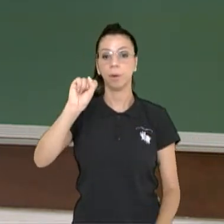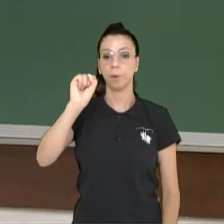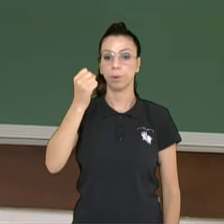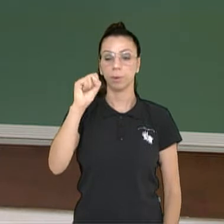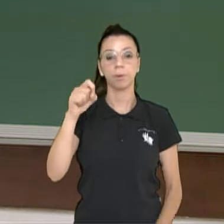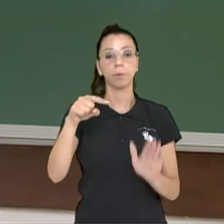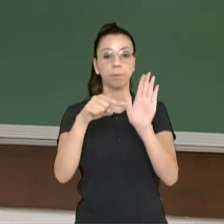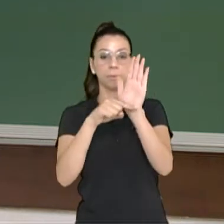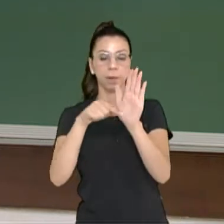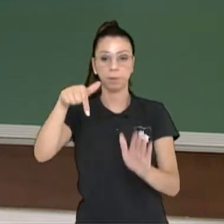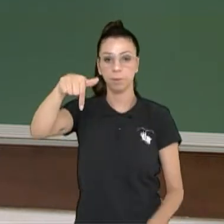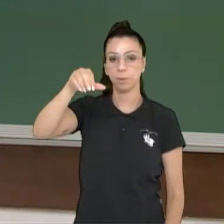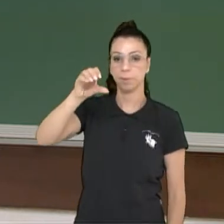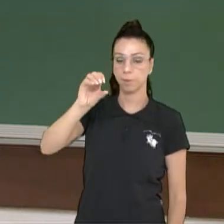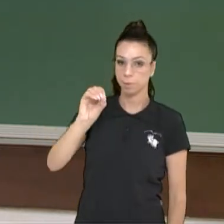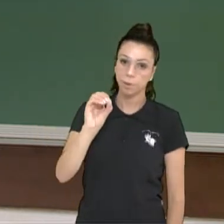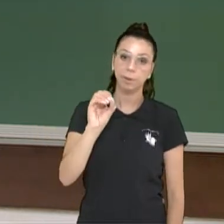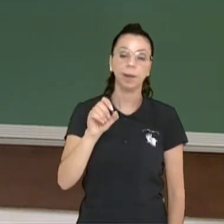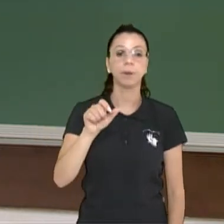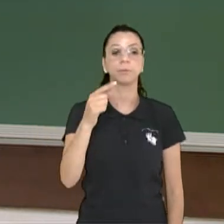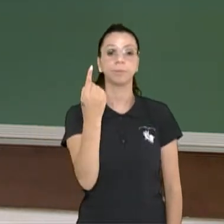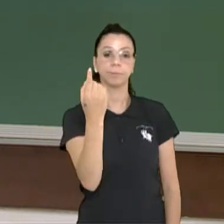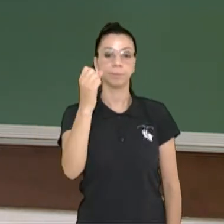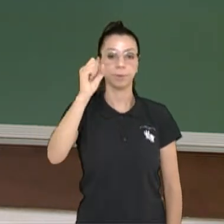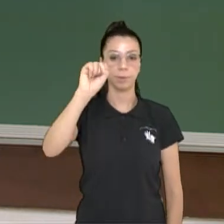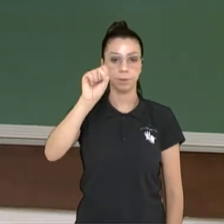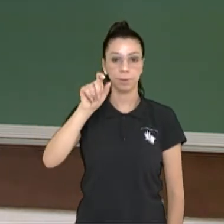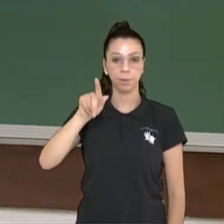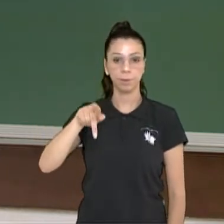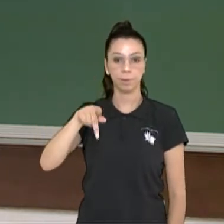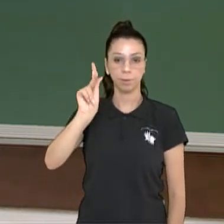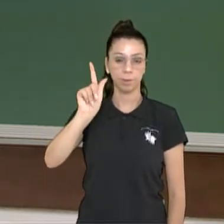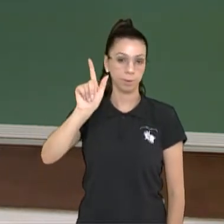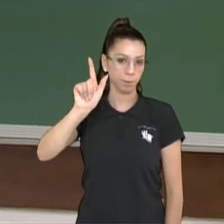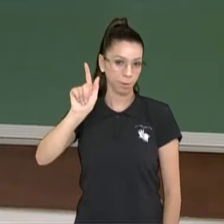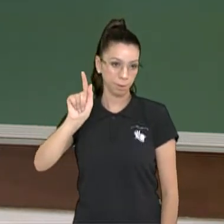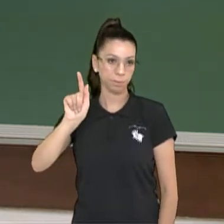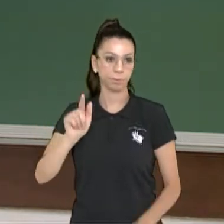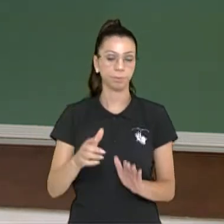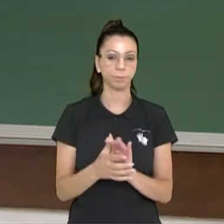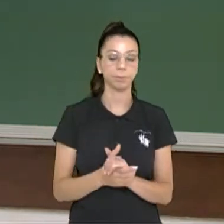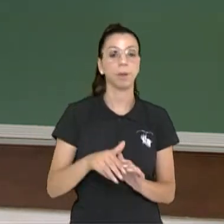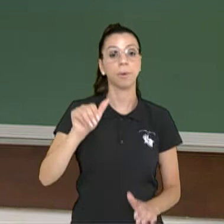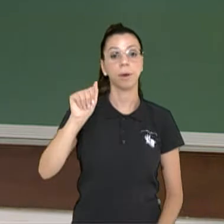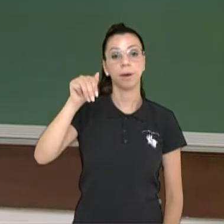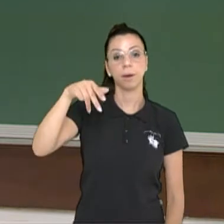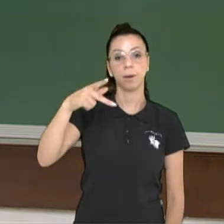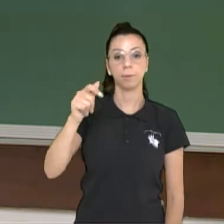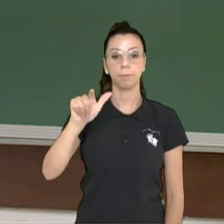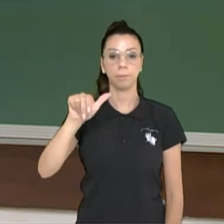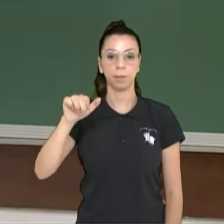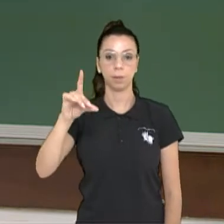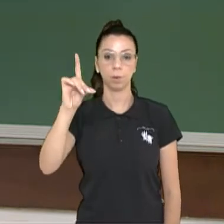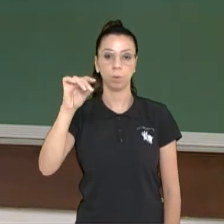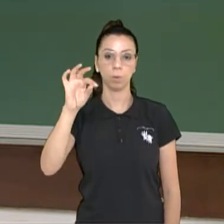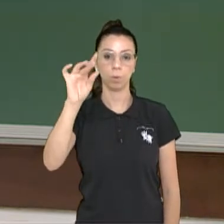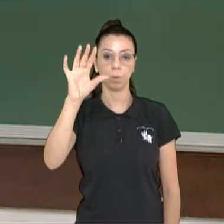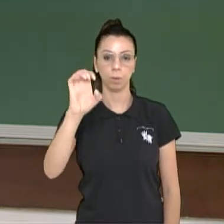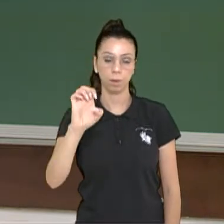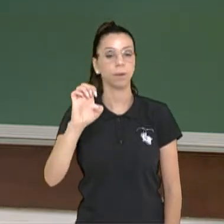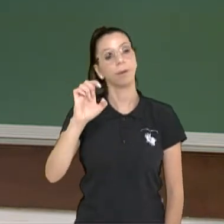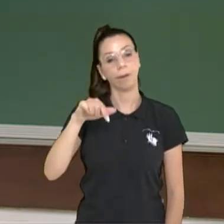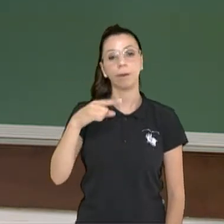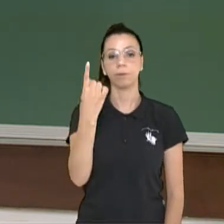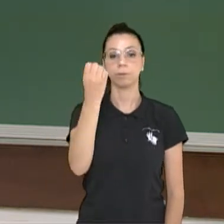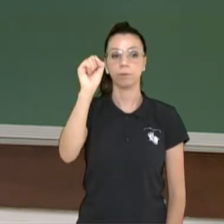menos 70, que são 18 quilos. Então, a amplitude é 18. E aí, ele tem aqui